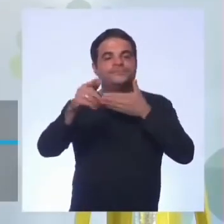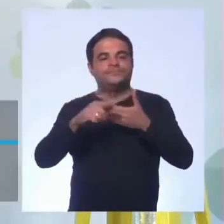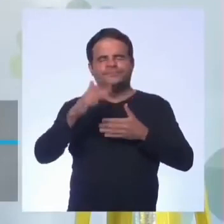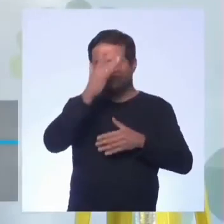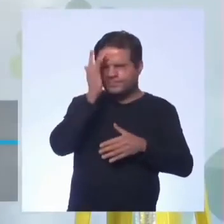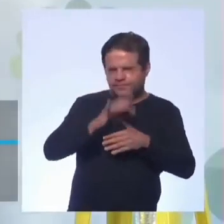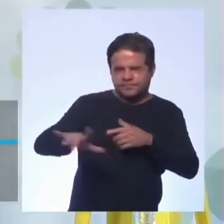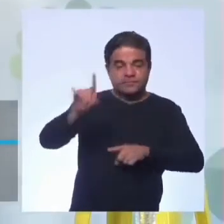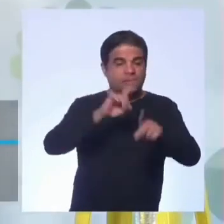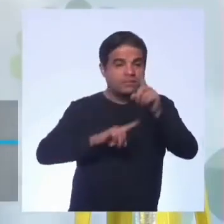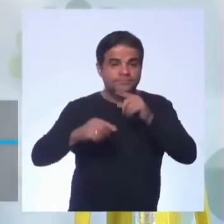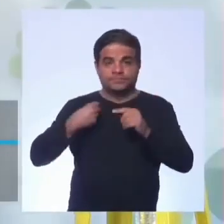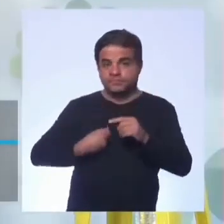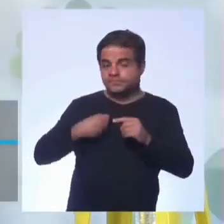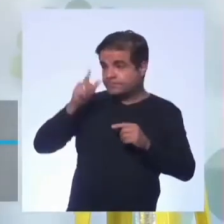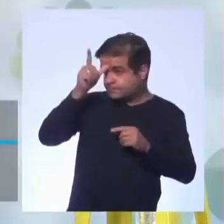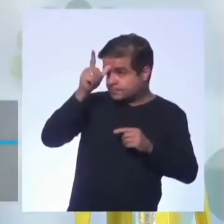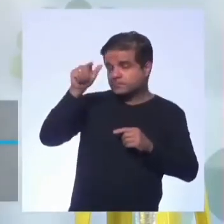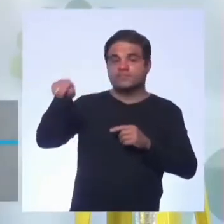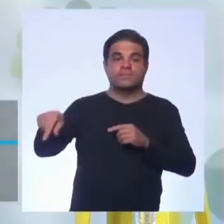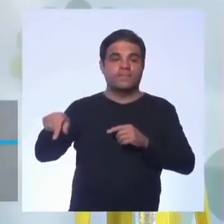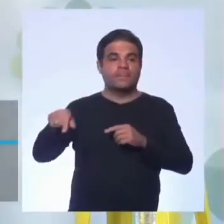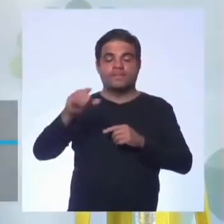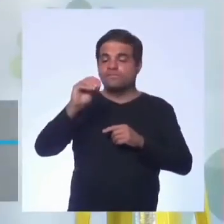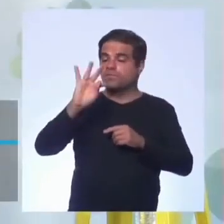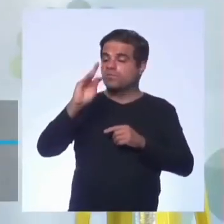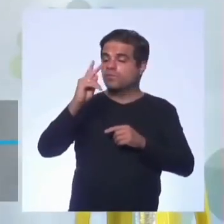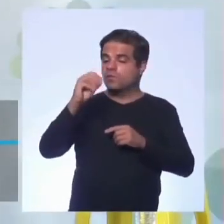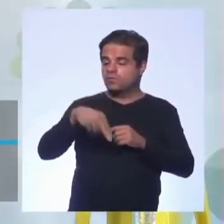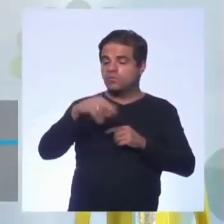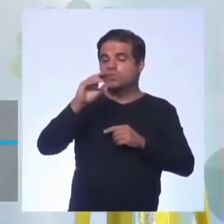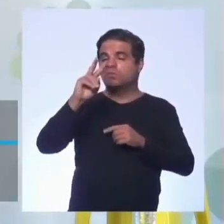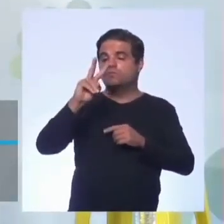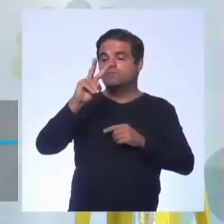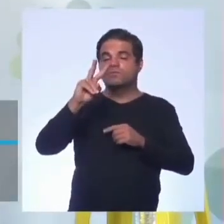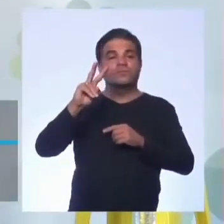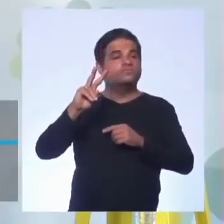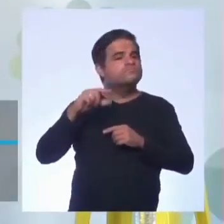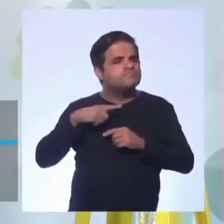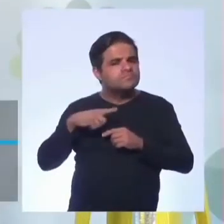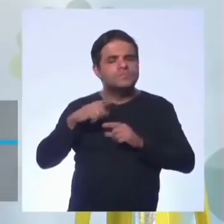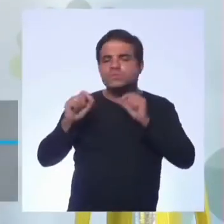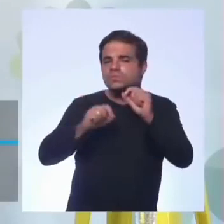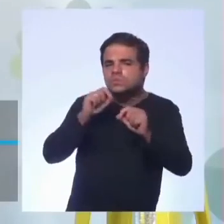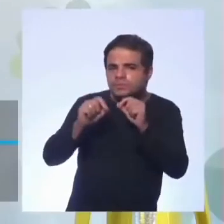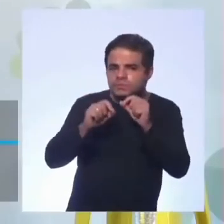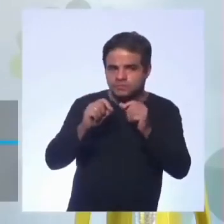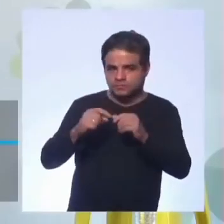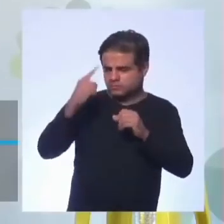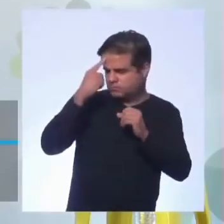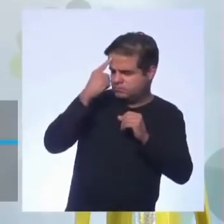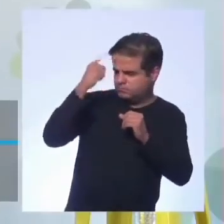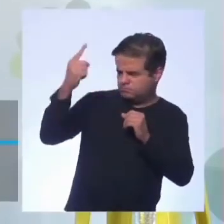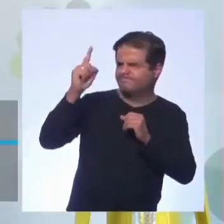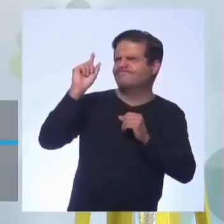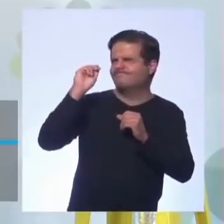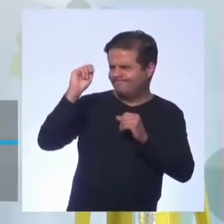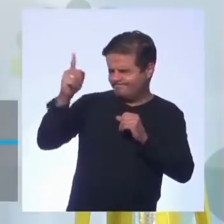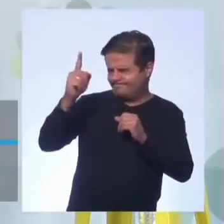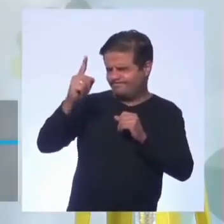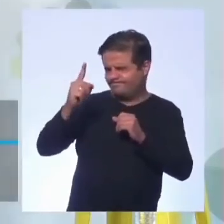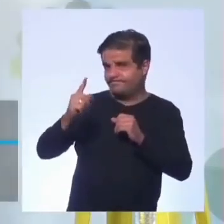eram alemães. Então, o Otto von Bismarck, ele vai ter essa ideia